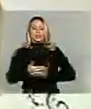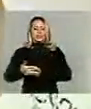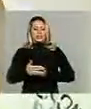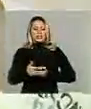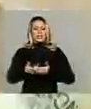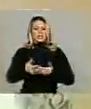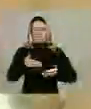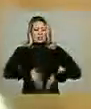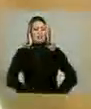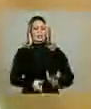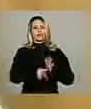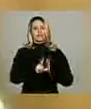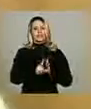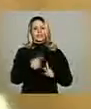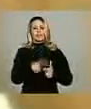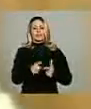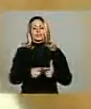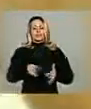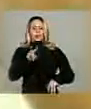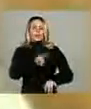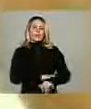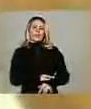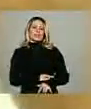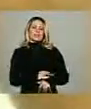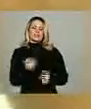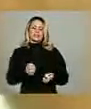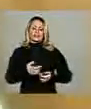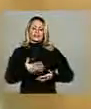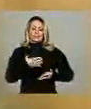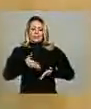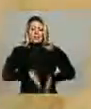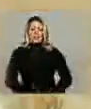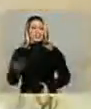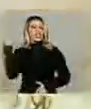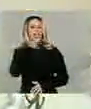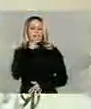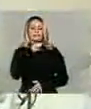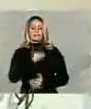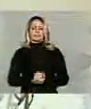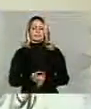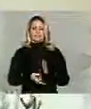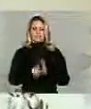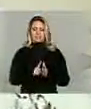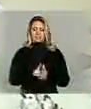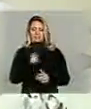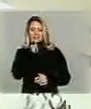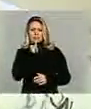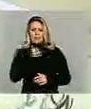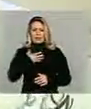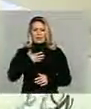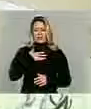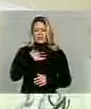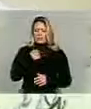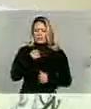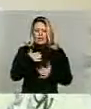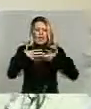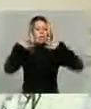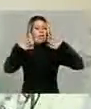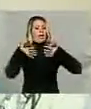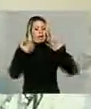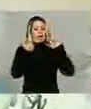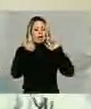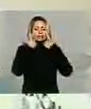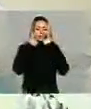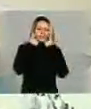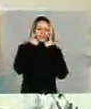prematuramente? Infecção de urina. Teve que tirar o bebê às pressas? Foi. E você levou um choque quando soube disso? Eu